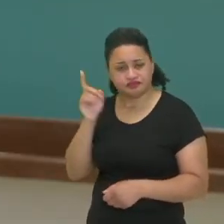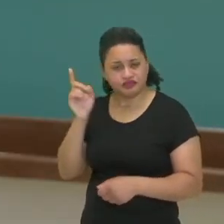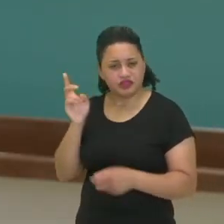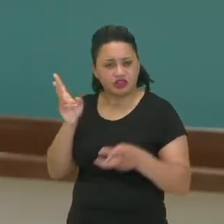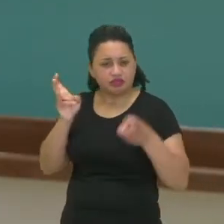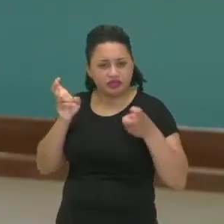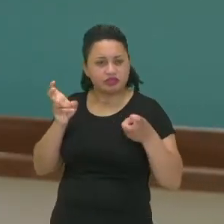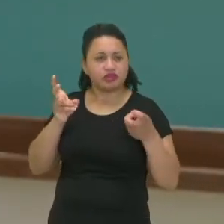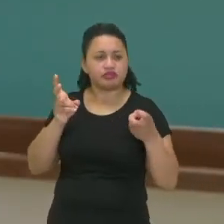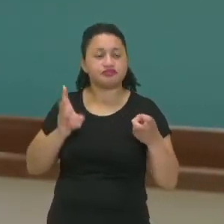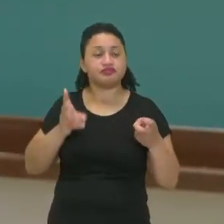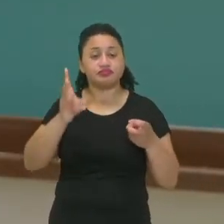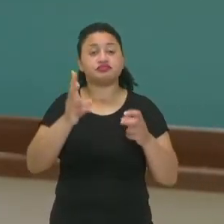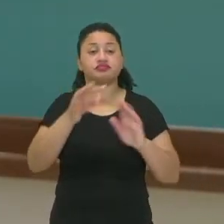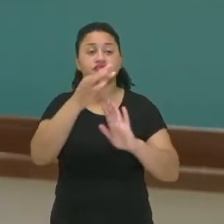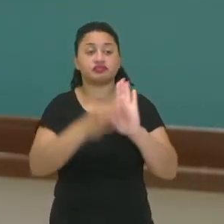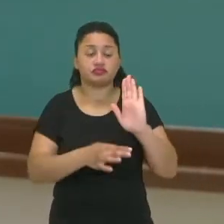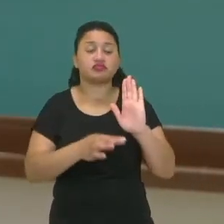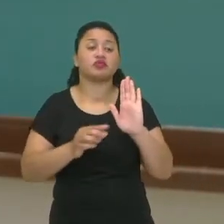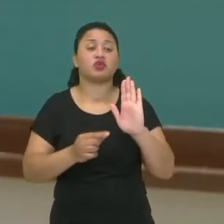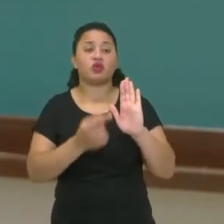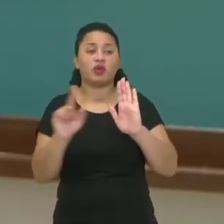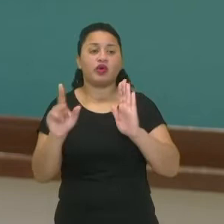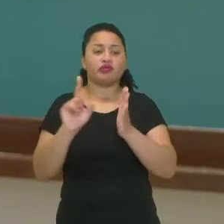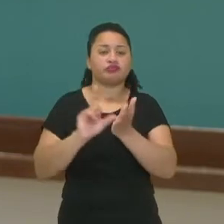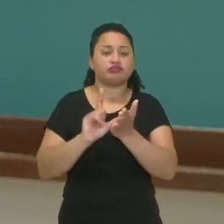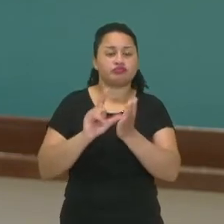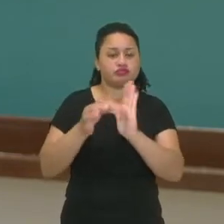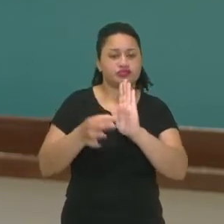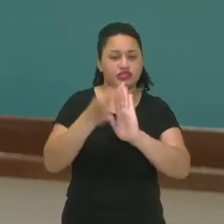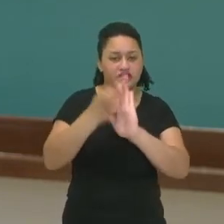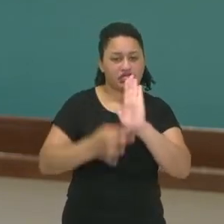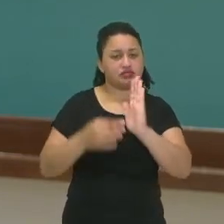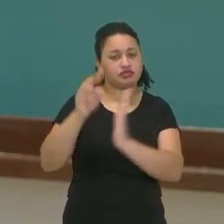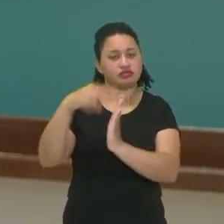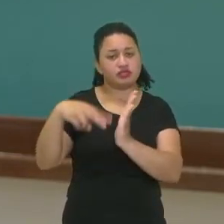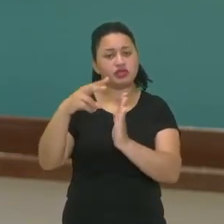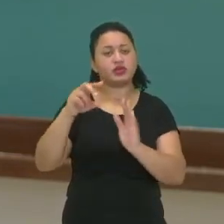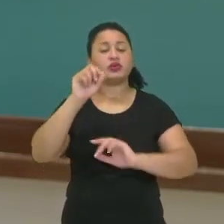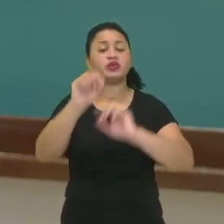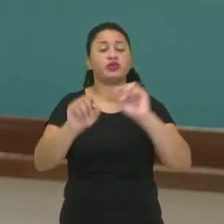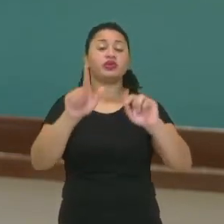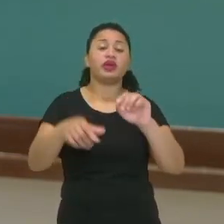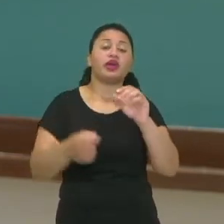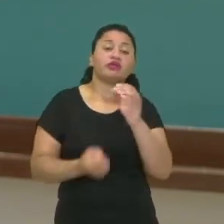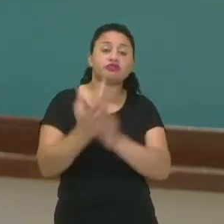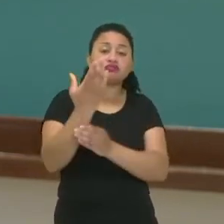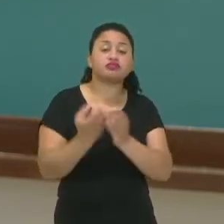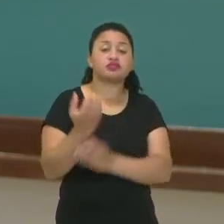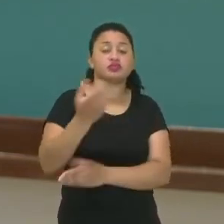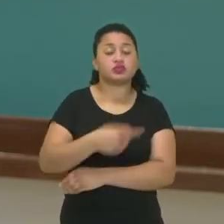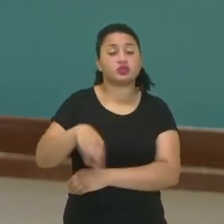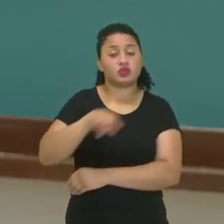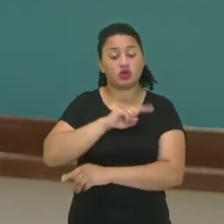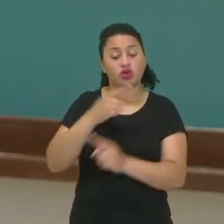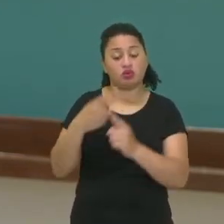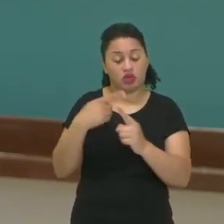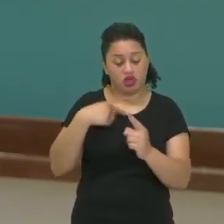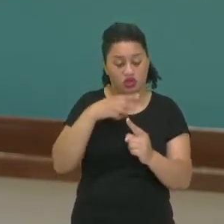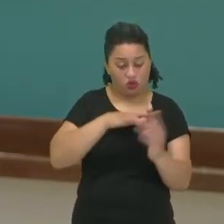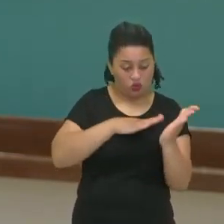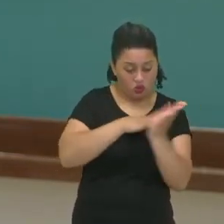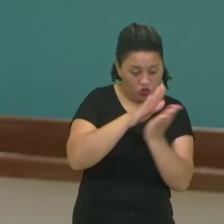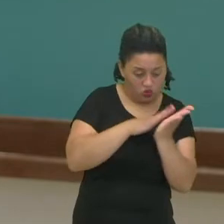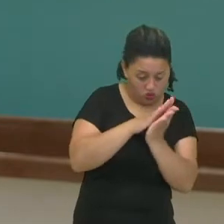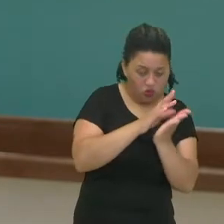A continuidade do artigo, esse outro artigo que está lendo aqui, está falando então da produção nossa, porque cada vez que consome,